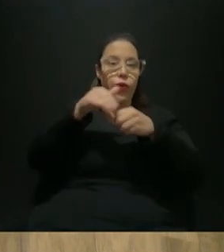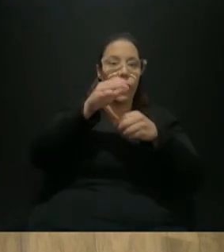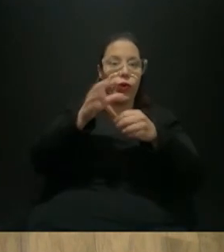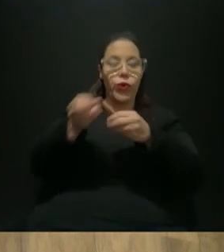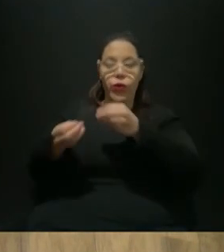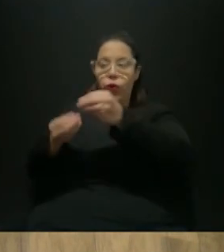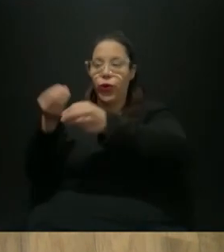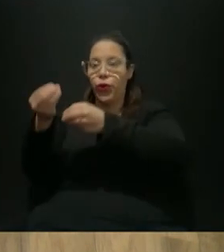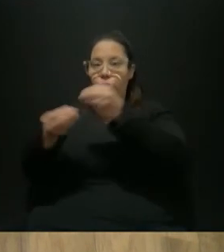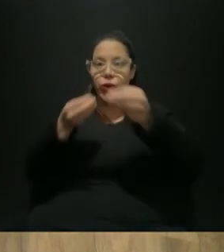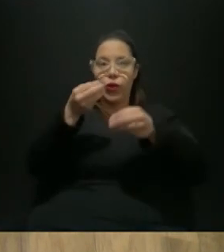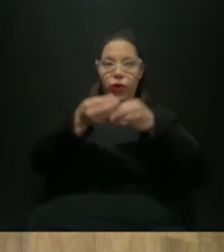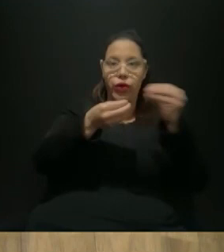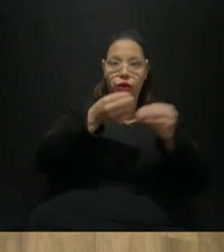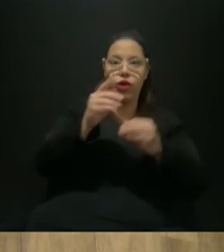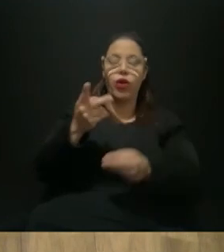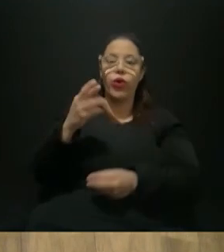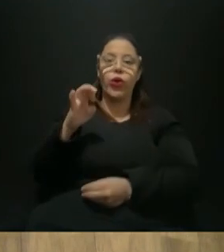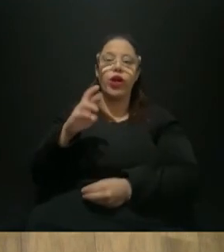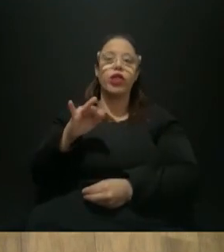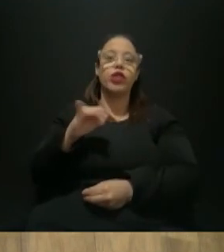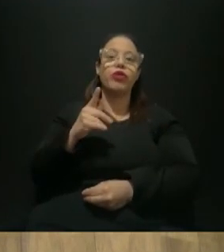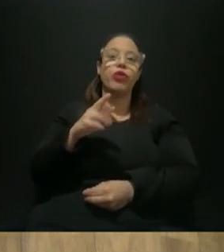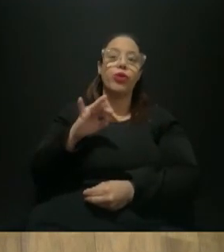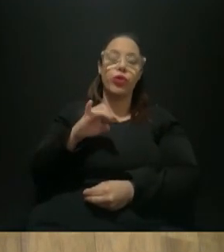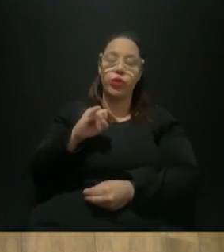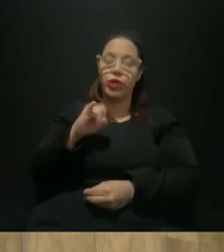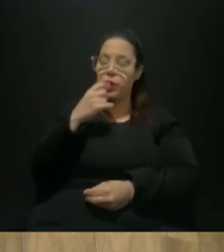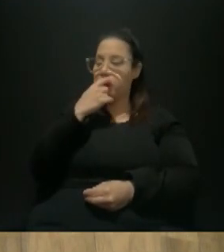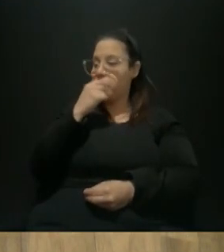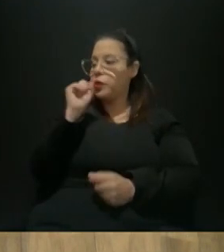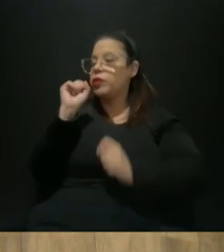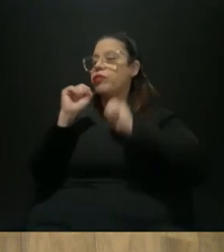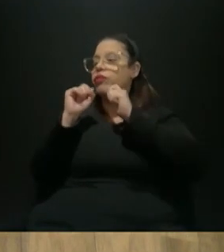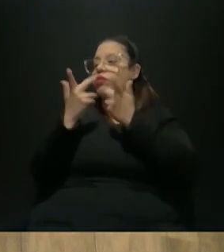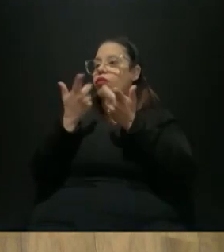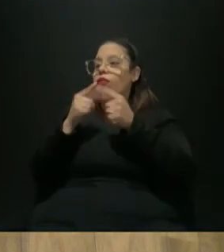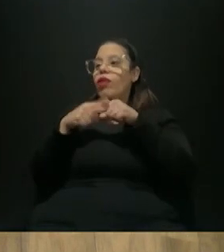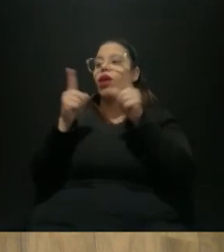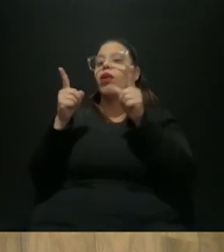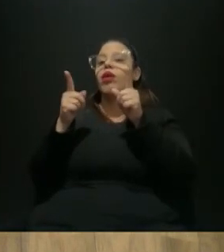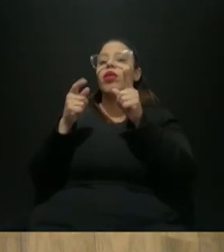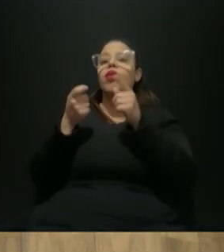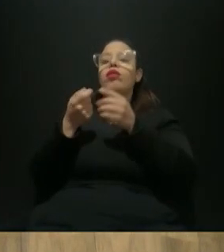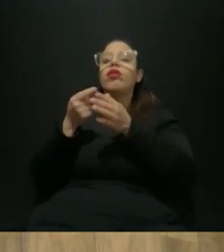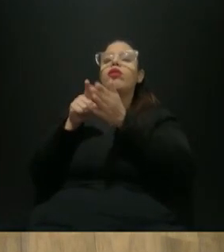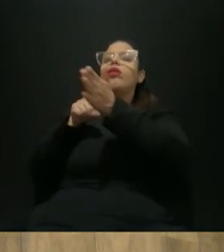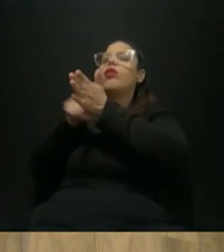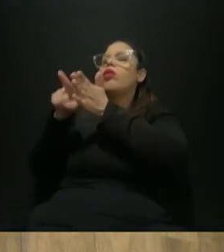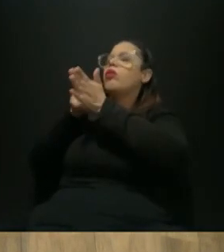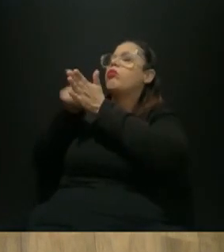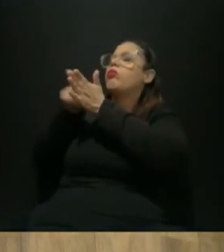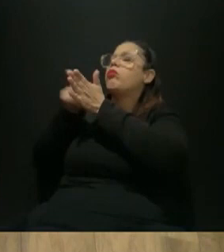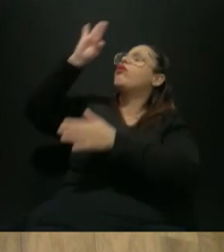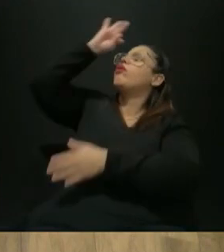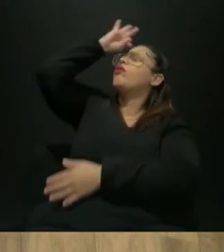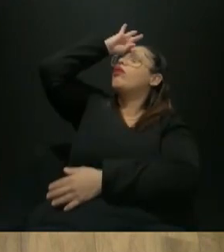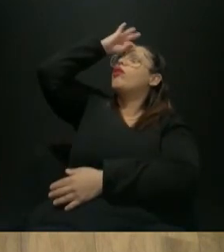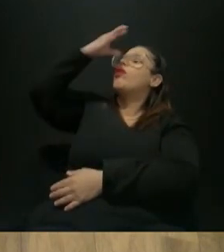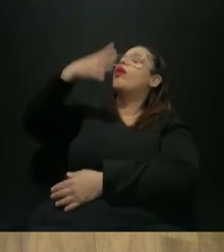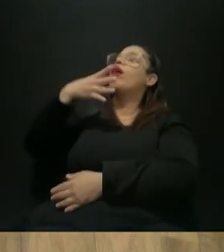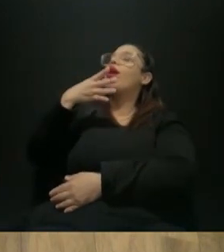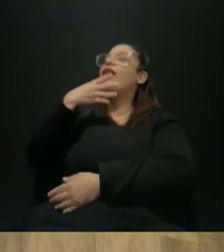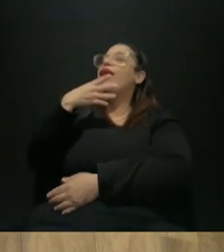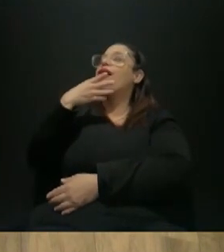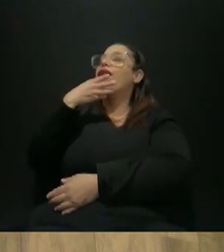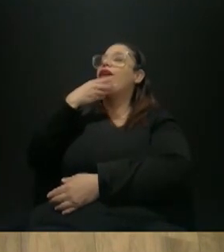hortifruti granjeiros. Então, para essa questão também. Mas aí vem uma questão que eu ia perguntar para o Tiago, que é o pai mais novo aqui da